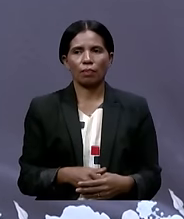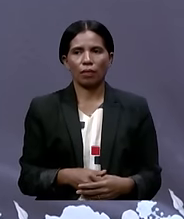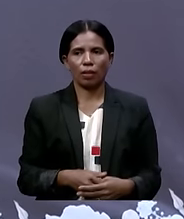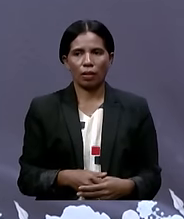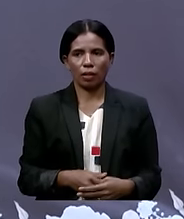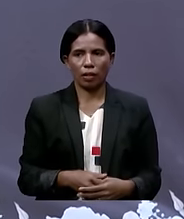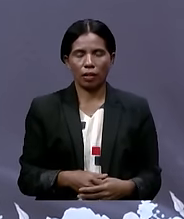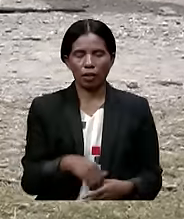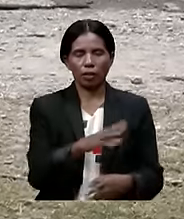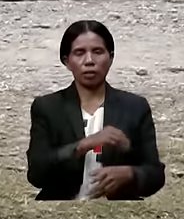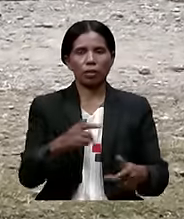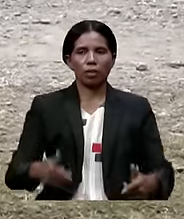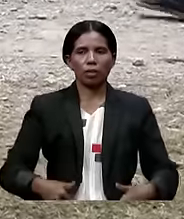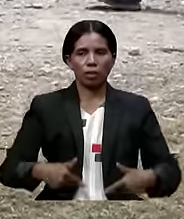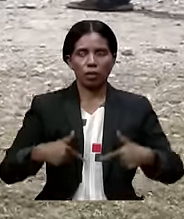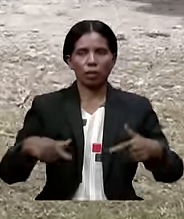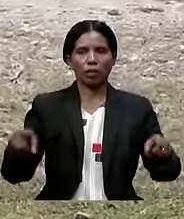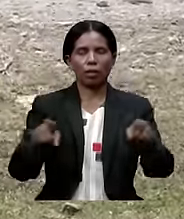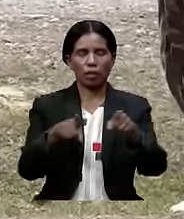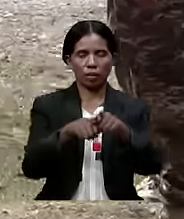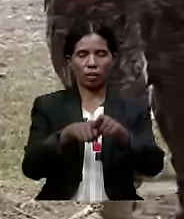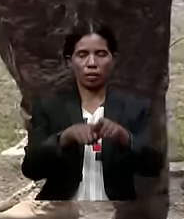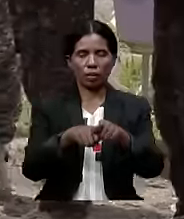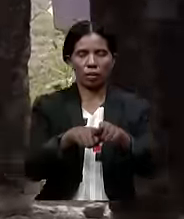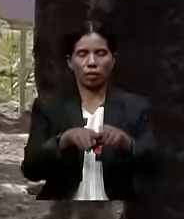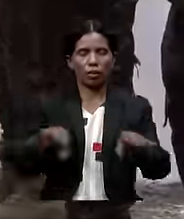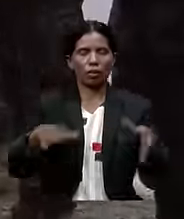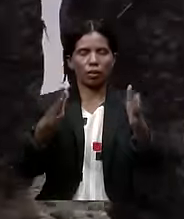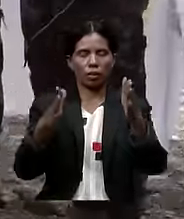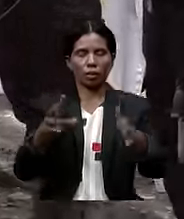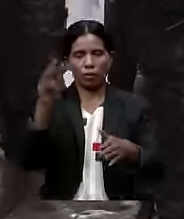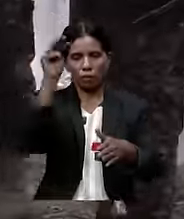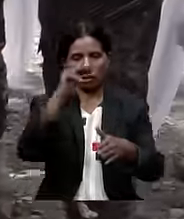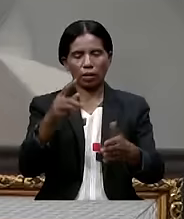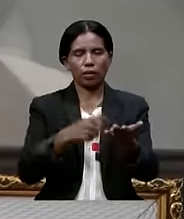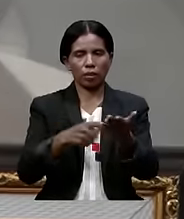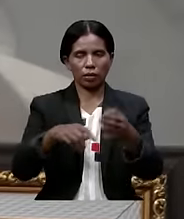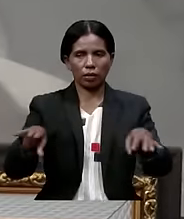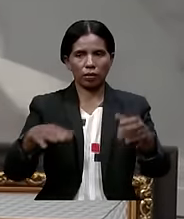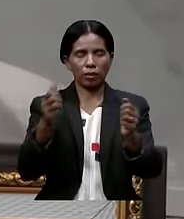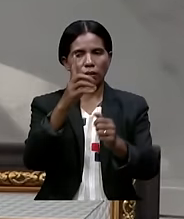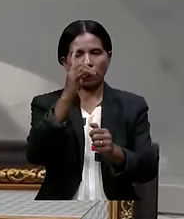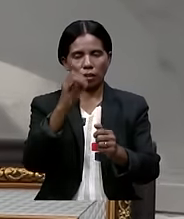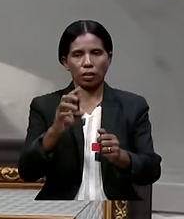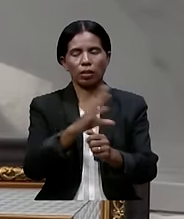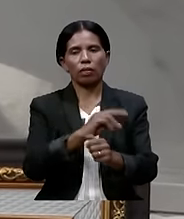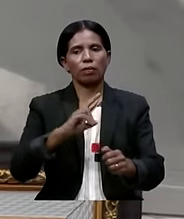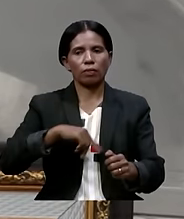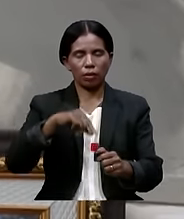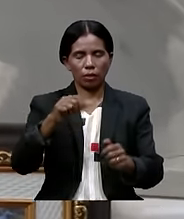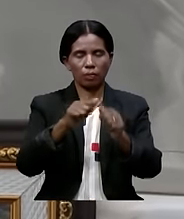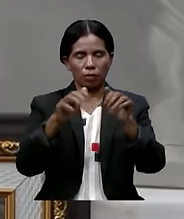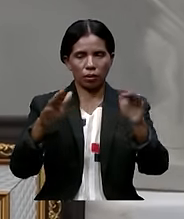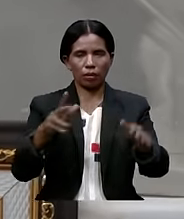a saudosa União Jornada Mores, assume Knar Hanesan, funcionário meteorologia técnico Serviço Iredili Novikeke,